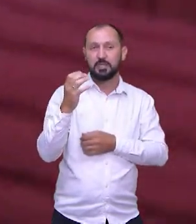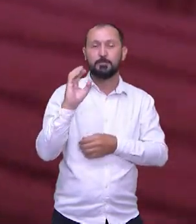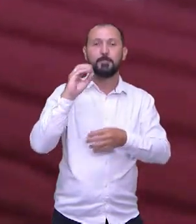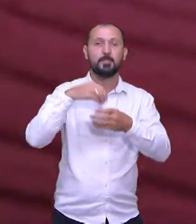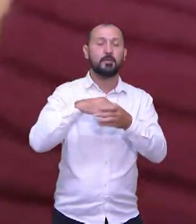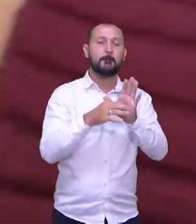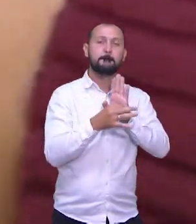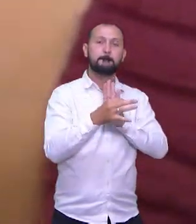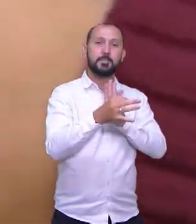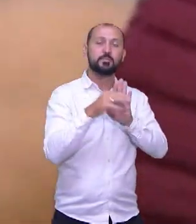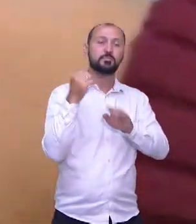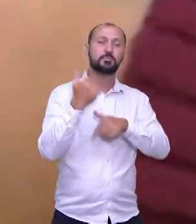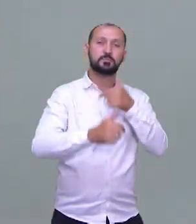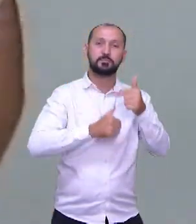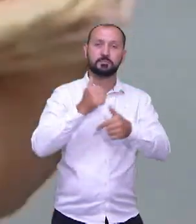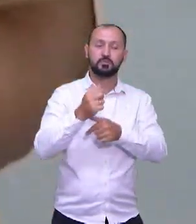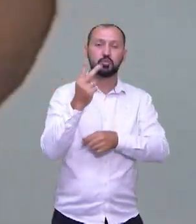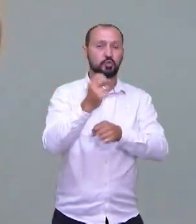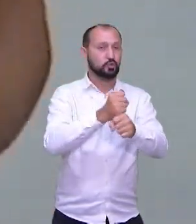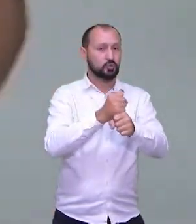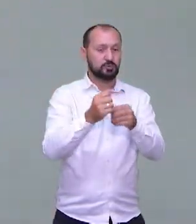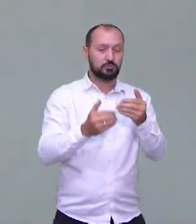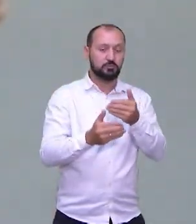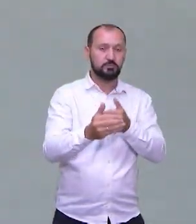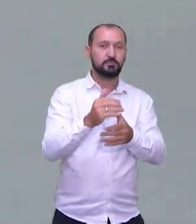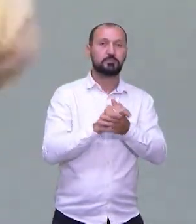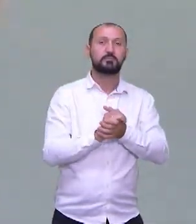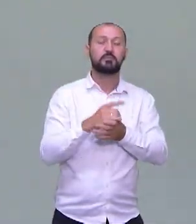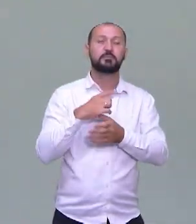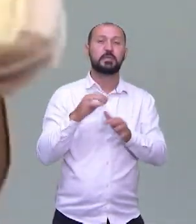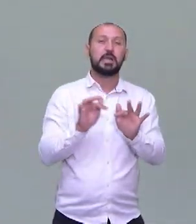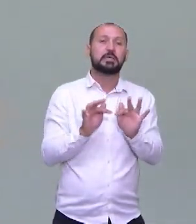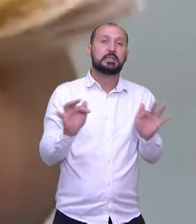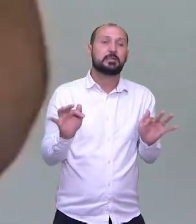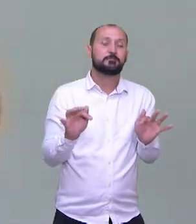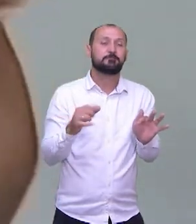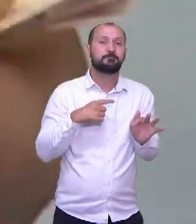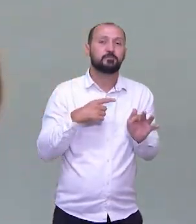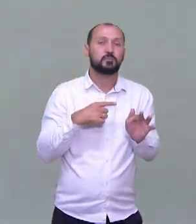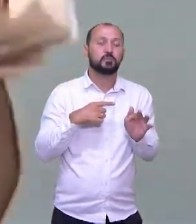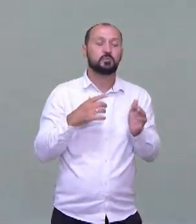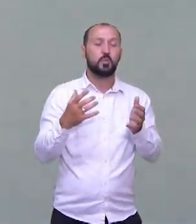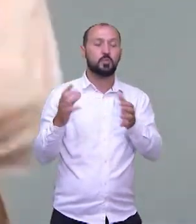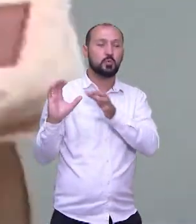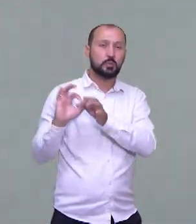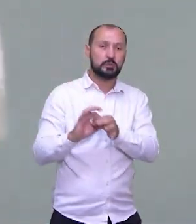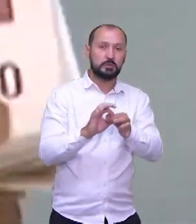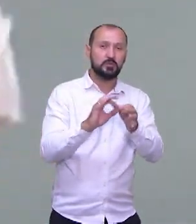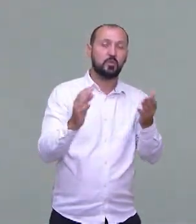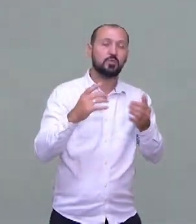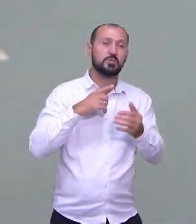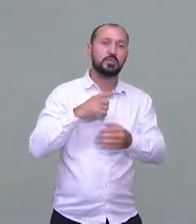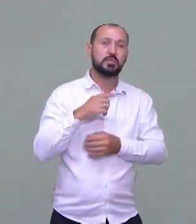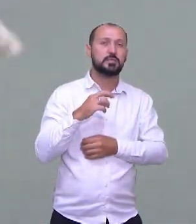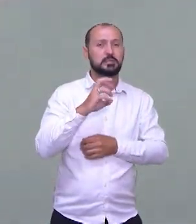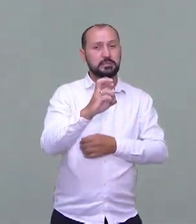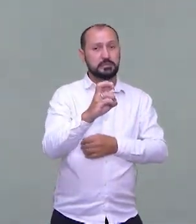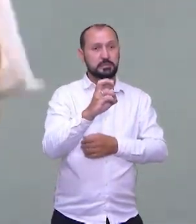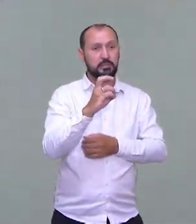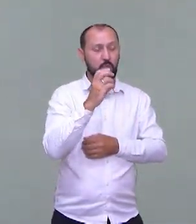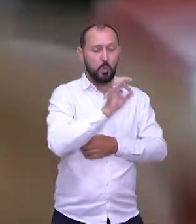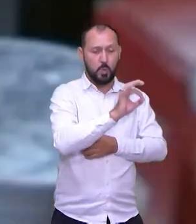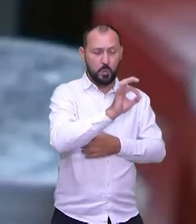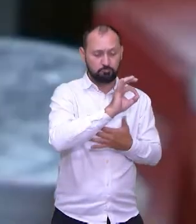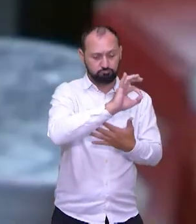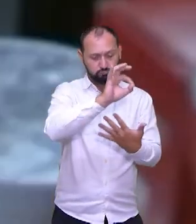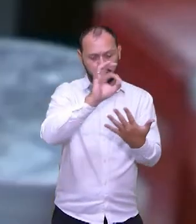fazer isso dentro de uma proposta de trabalho de no máximo 2 anos, buscar essa simplificação do cenário atual existente, de 5